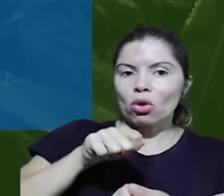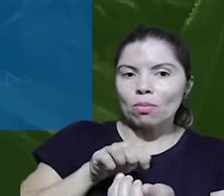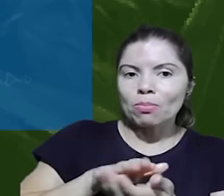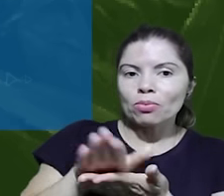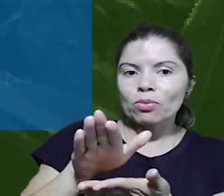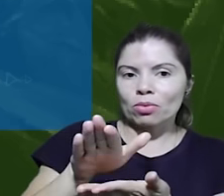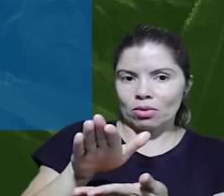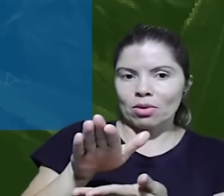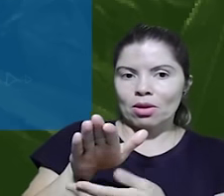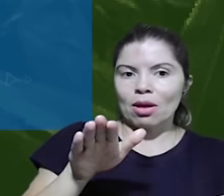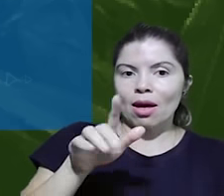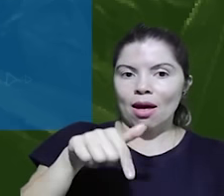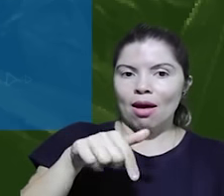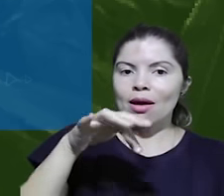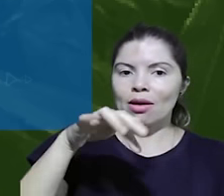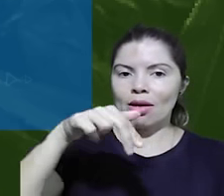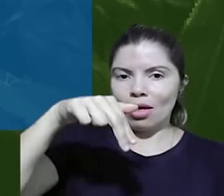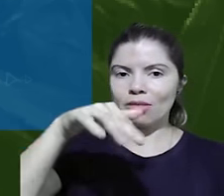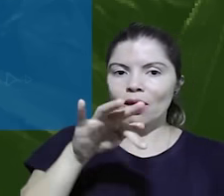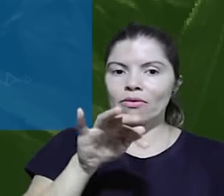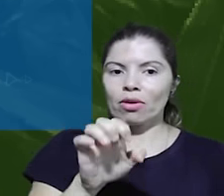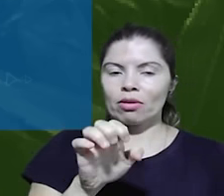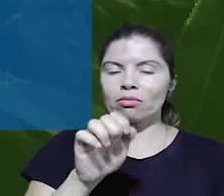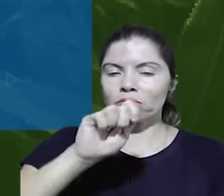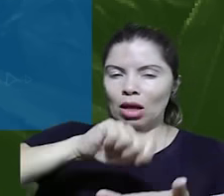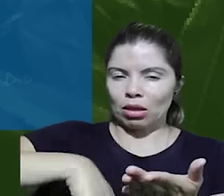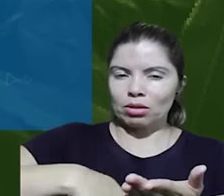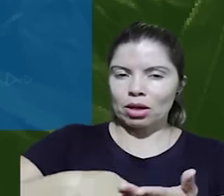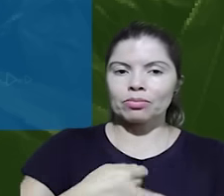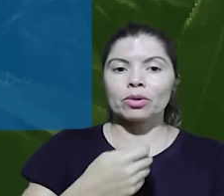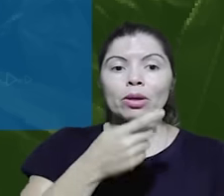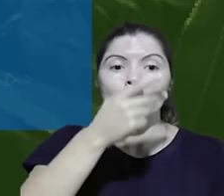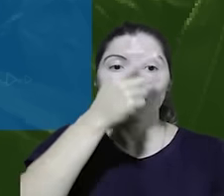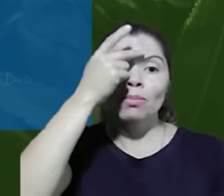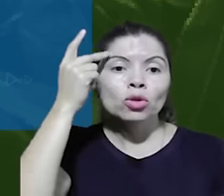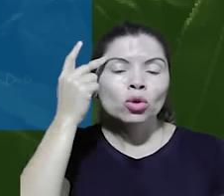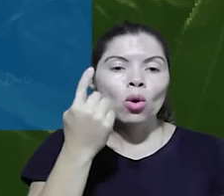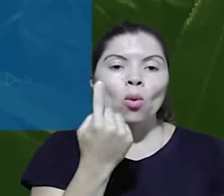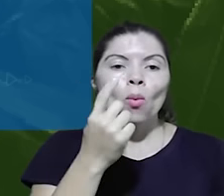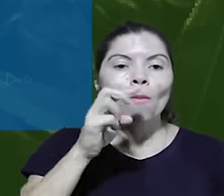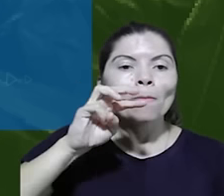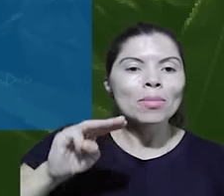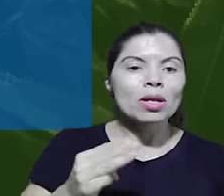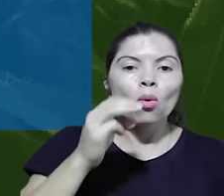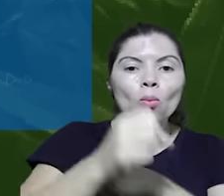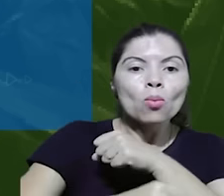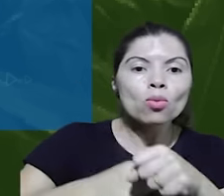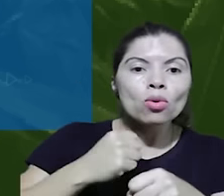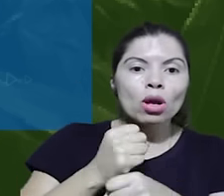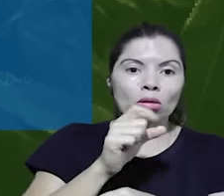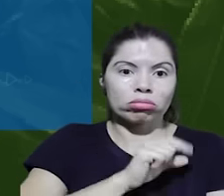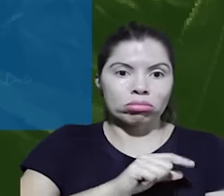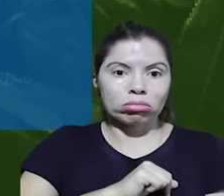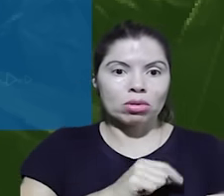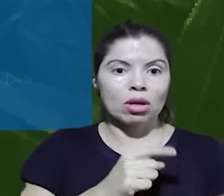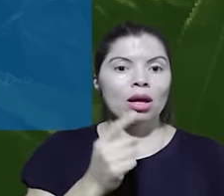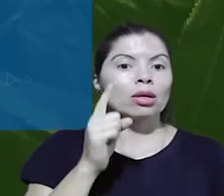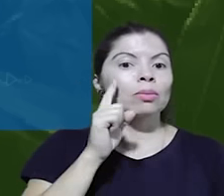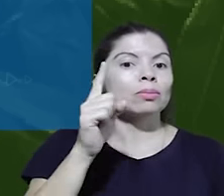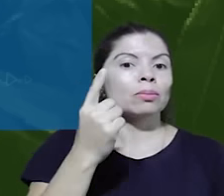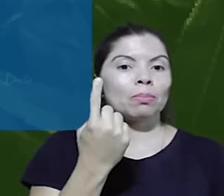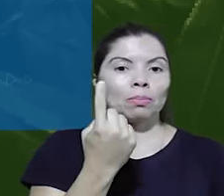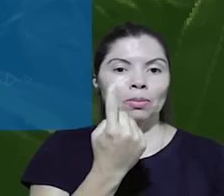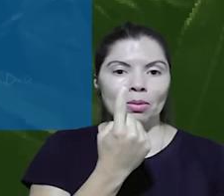produtor rural foi adiado para quem fatura menos de 1 milhão por ano a nova data é dia 1eo de dezembro